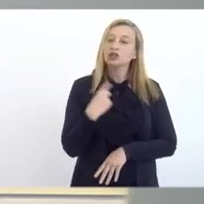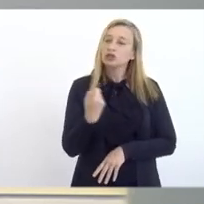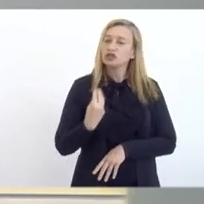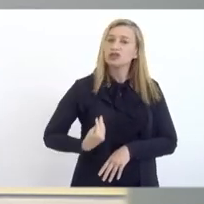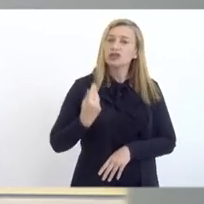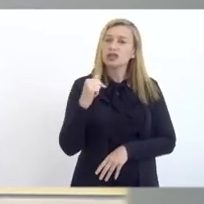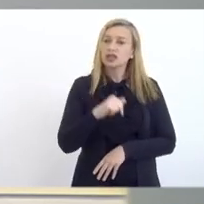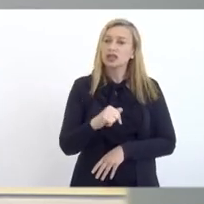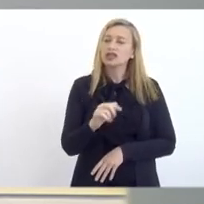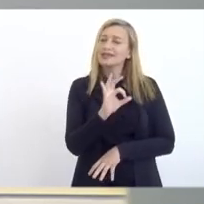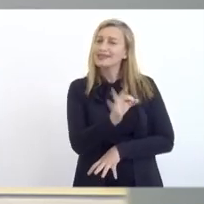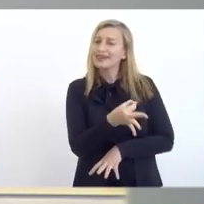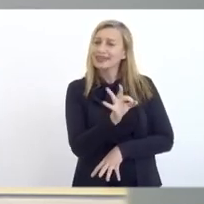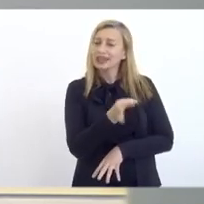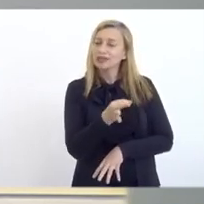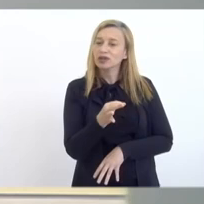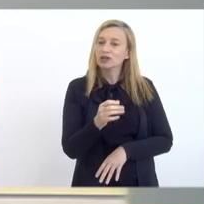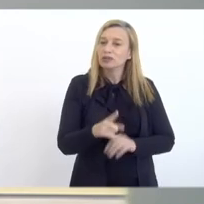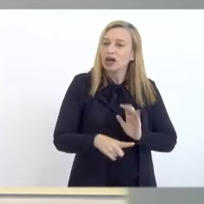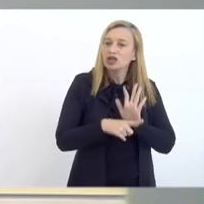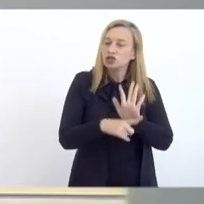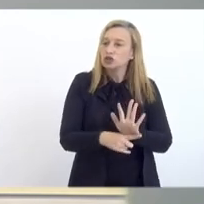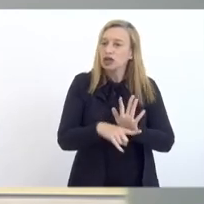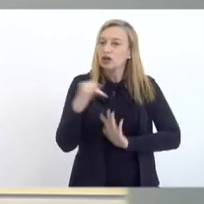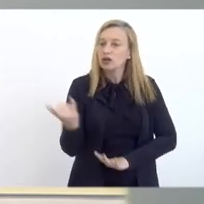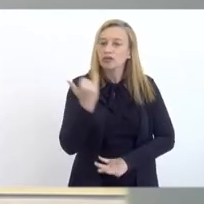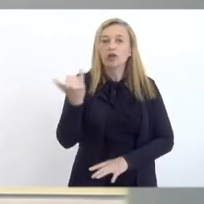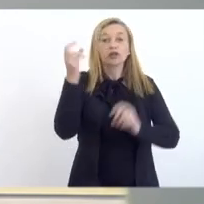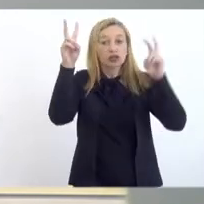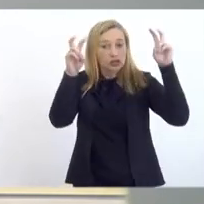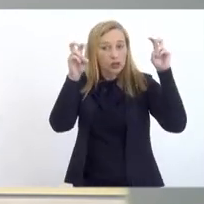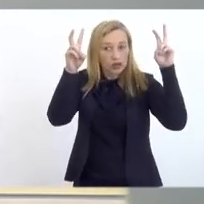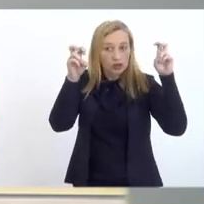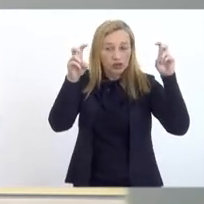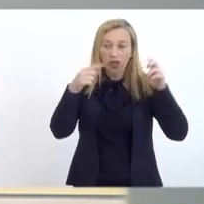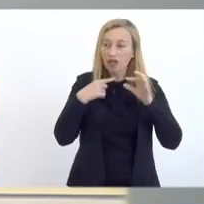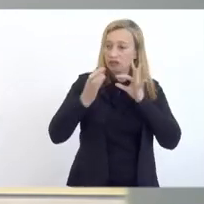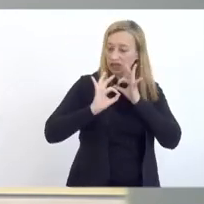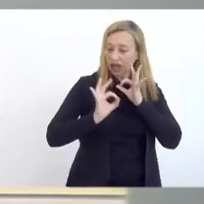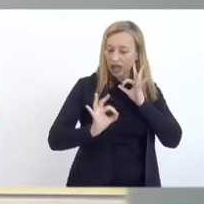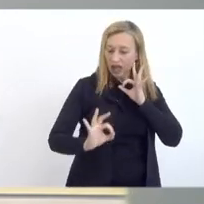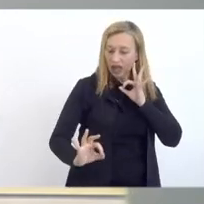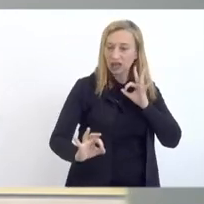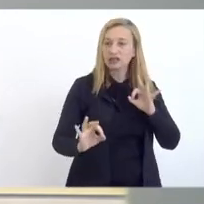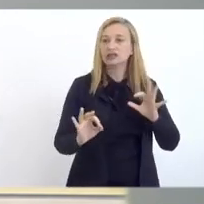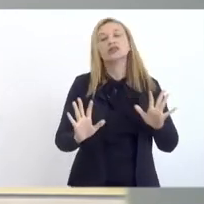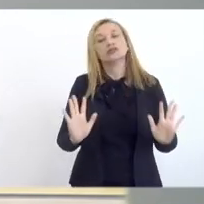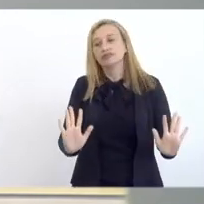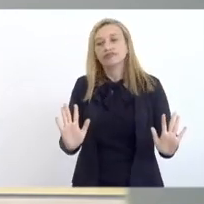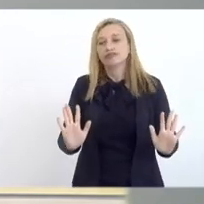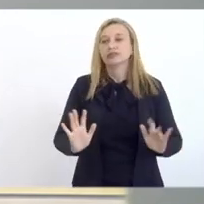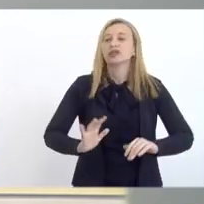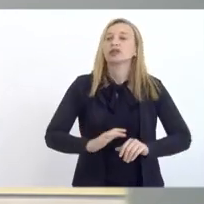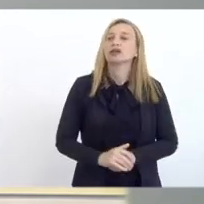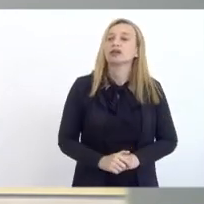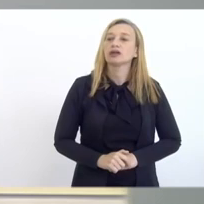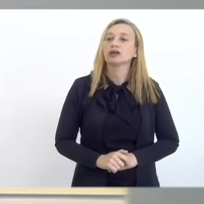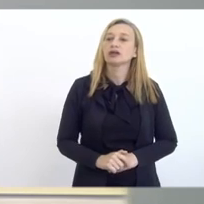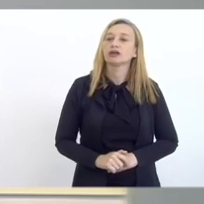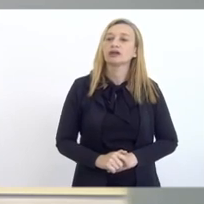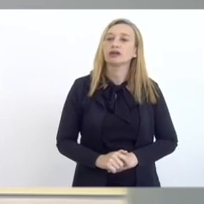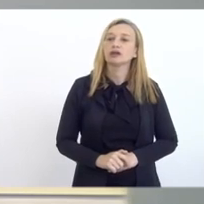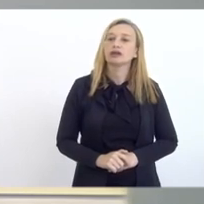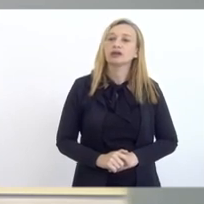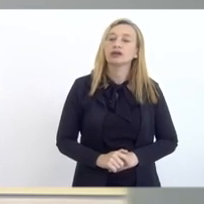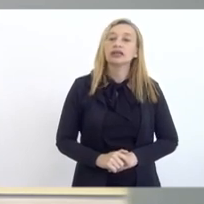aqui justamente para colaborar com essa importante questão. Eu não vou me alongar muito nas minhas considerações.